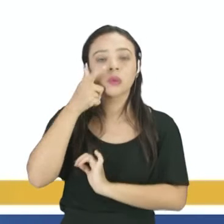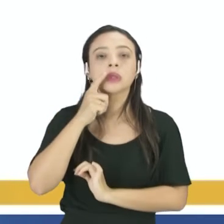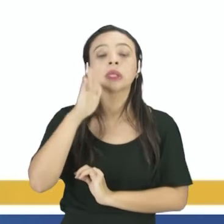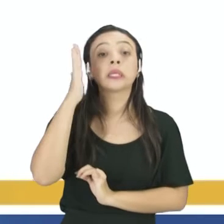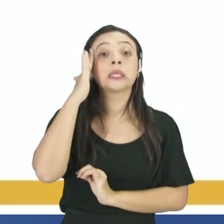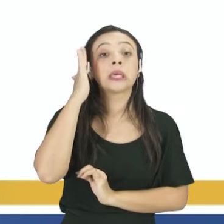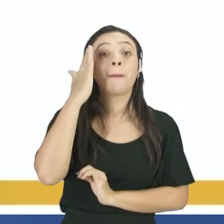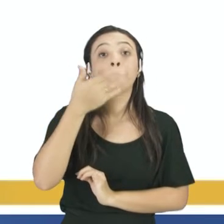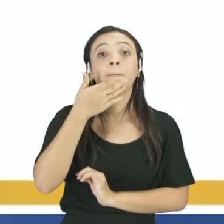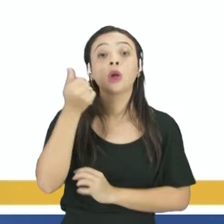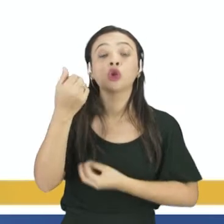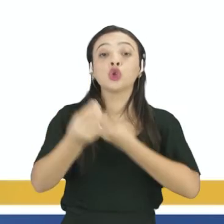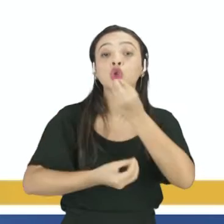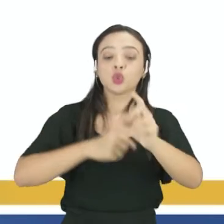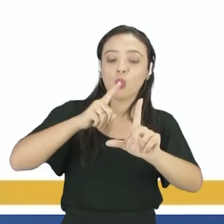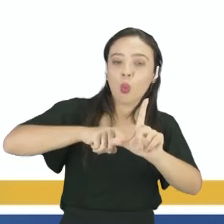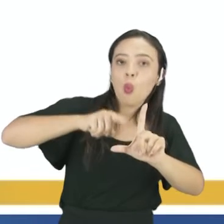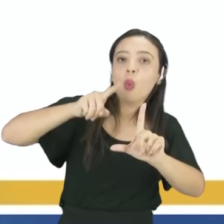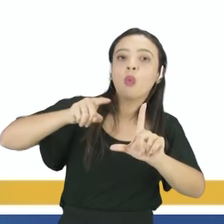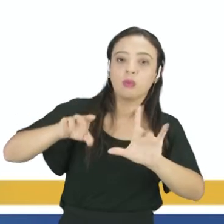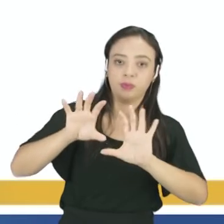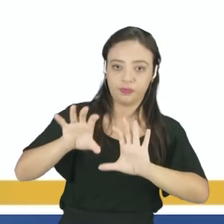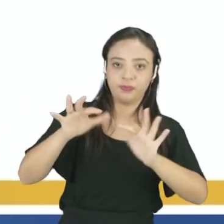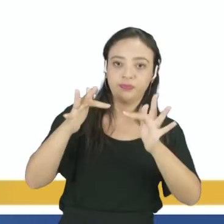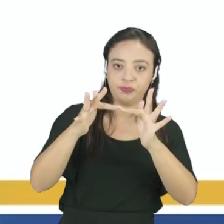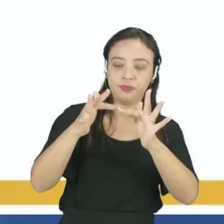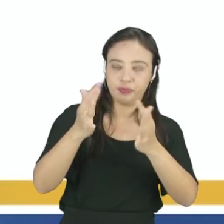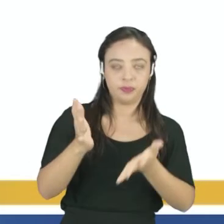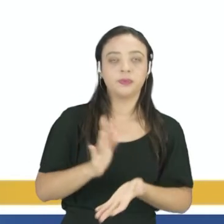melhor de como vai ser o gráfico dessa função. Então vamos lá.